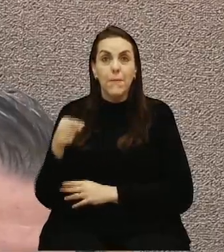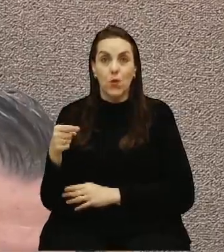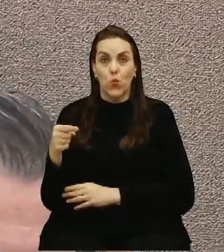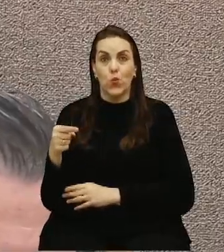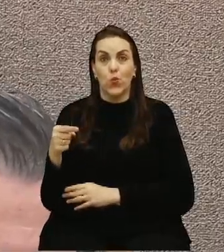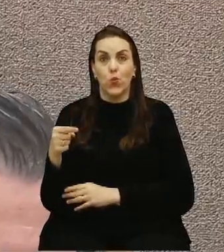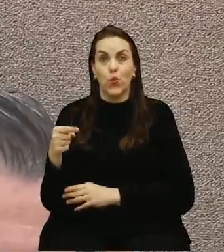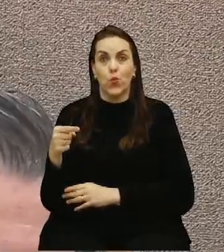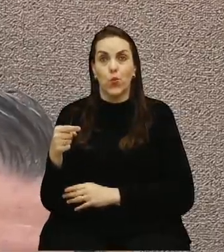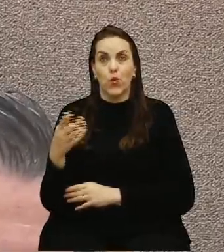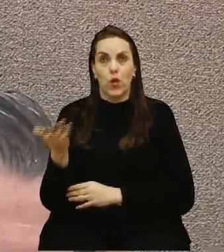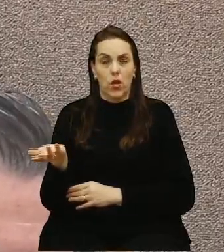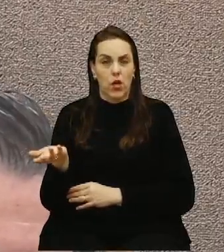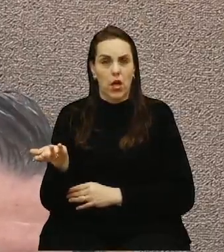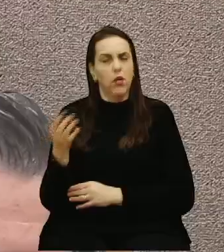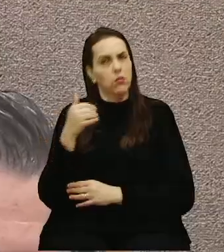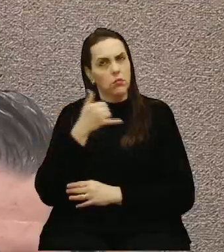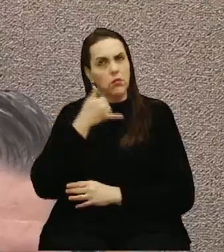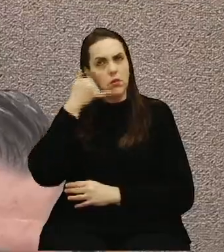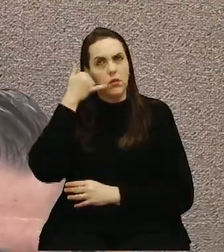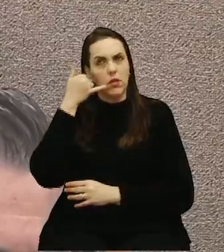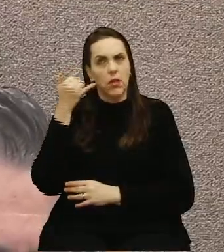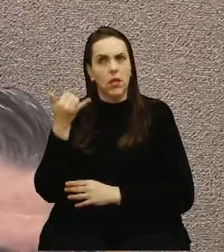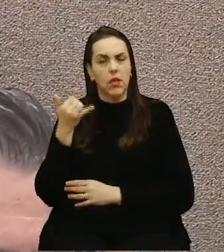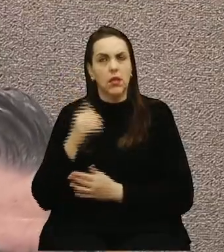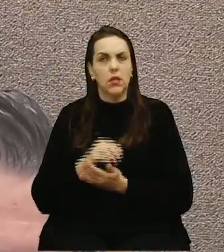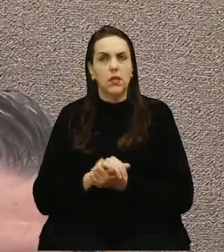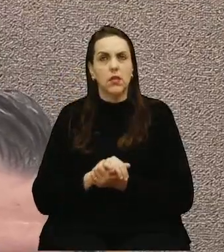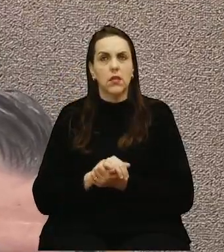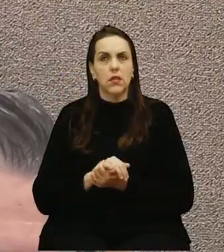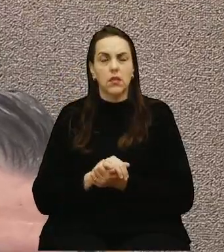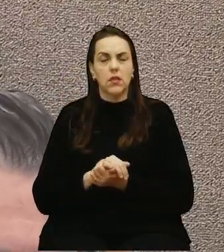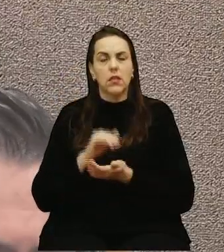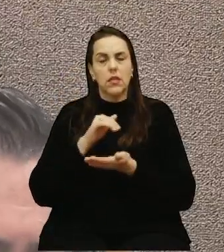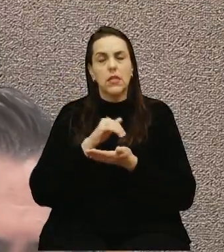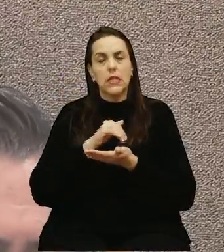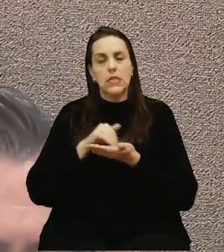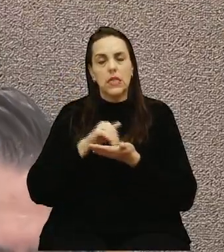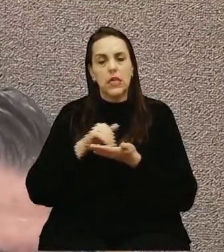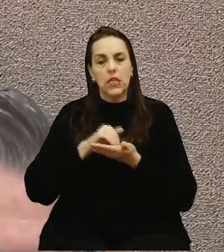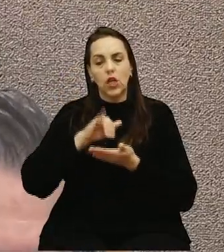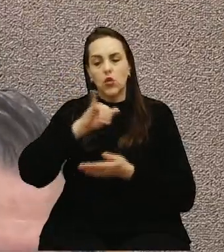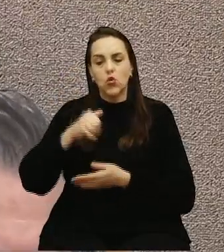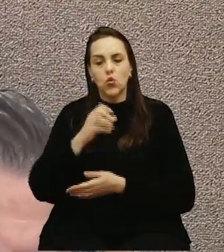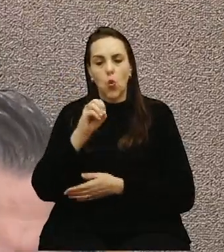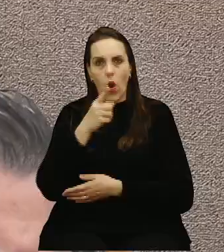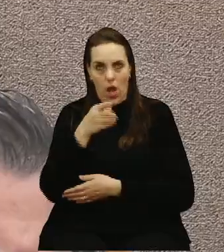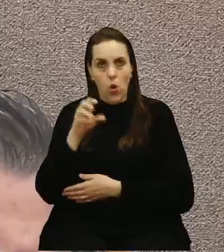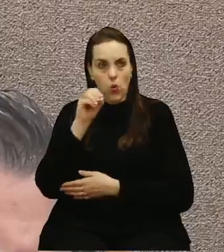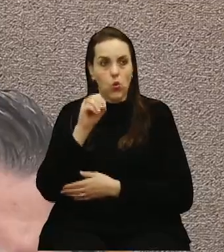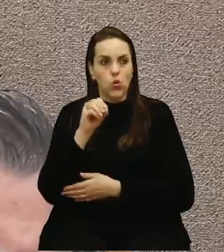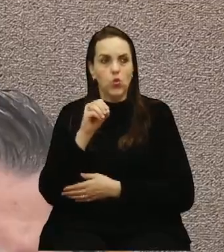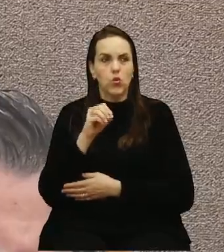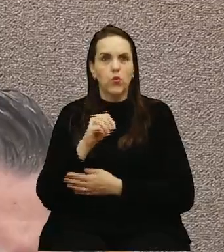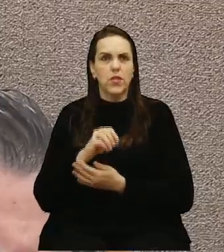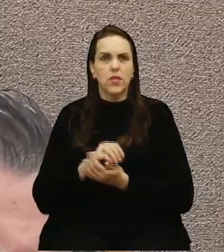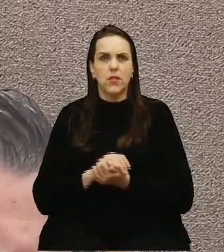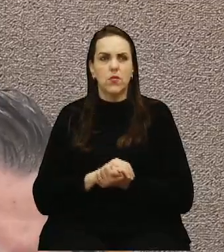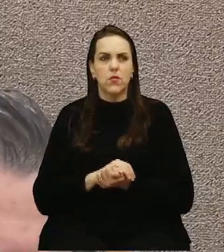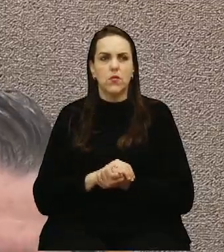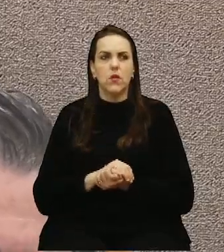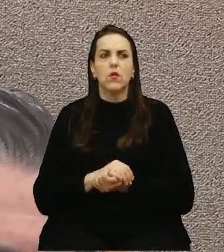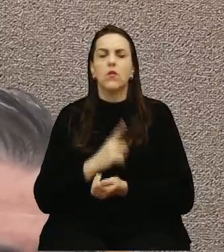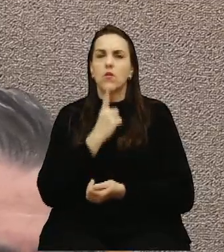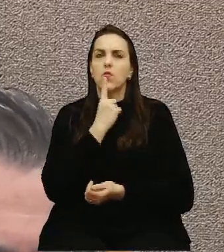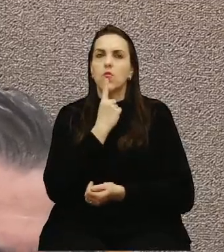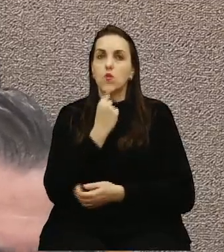mil. Aí eu liguei para o secretário João, ele foi verificar, sim, ali era um erro de leitura, não era vazamento, não tinha vazamento, porque um vazamento